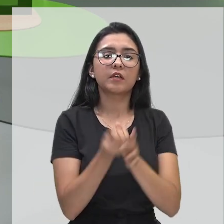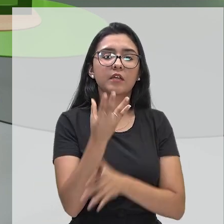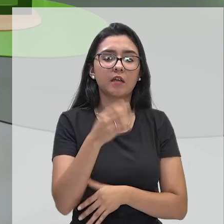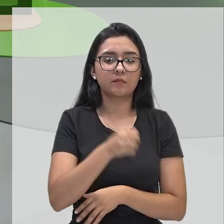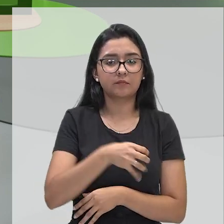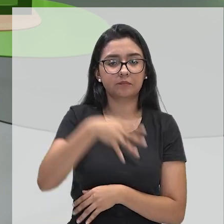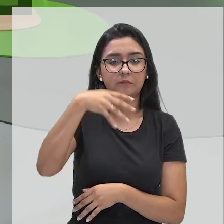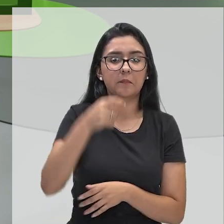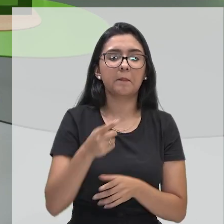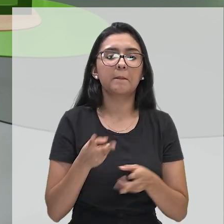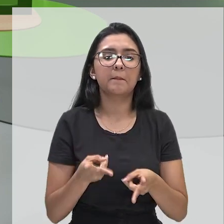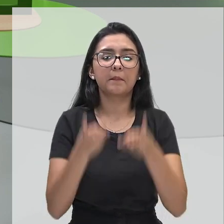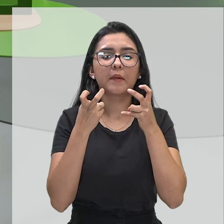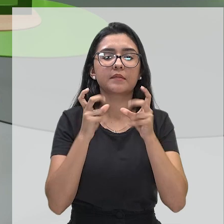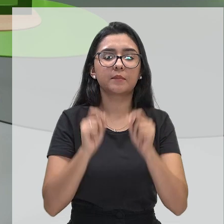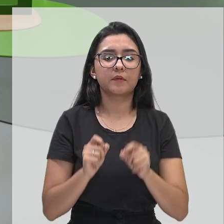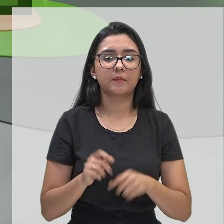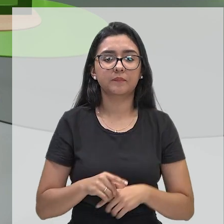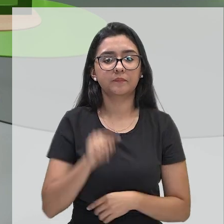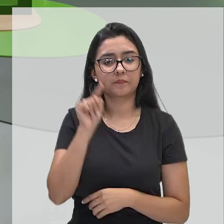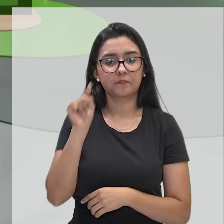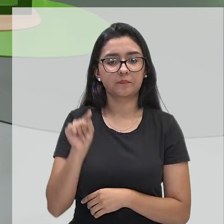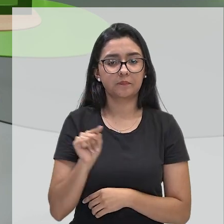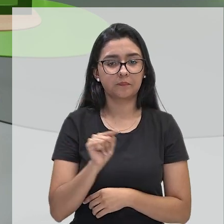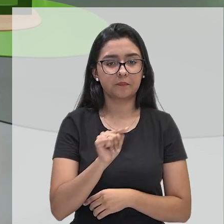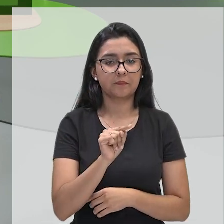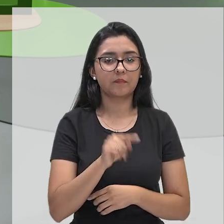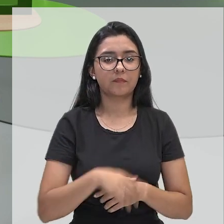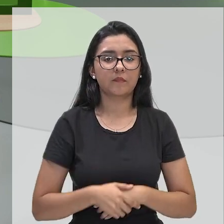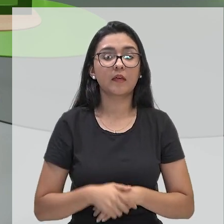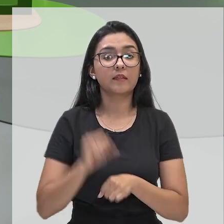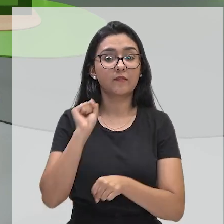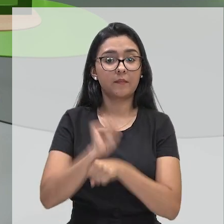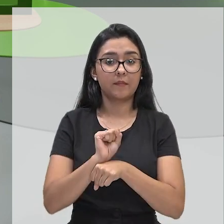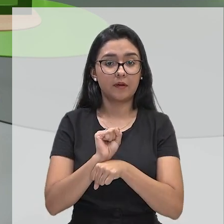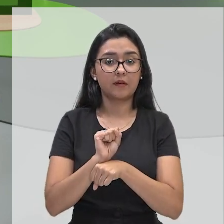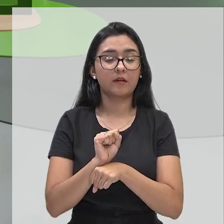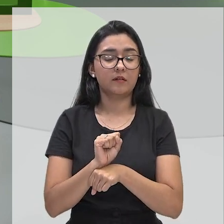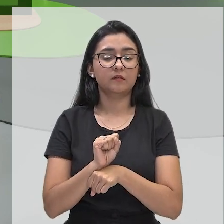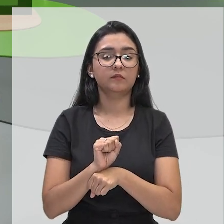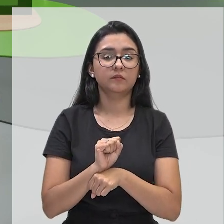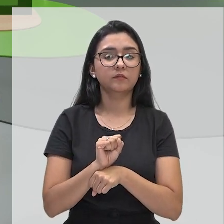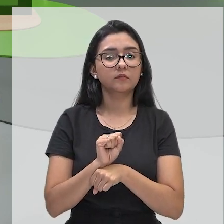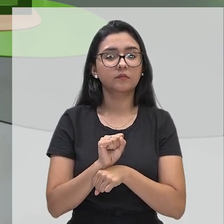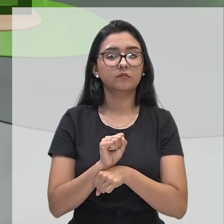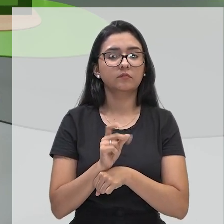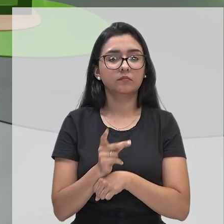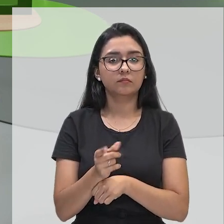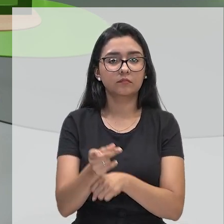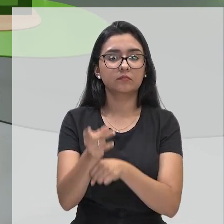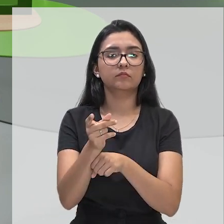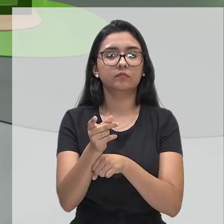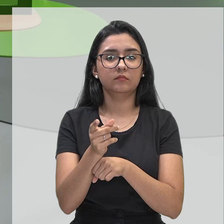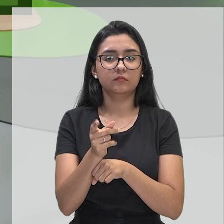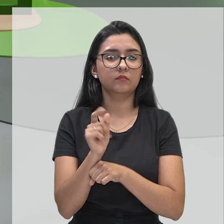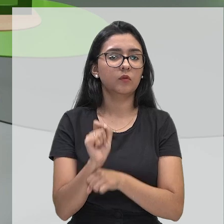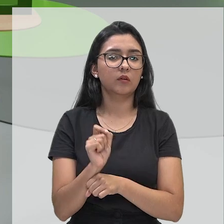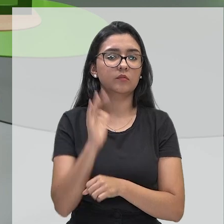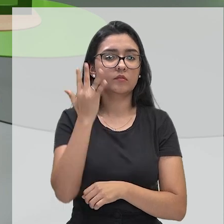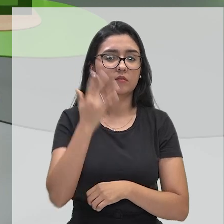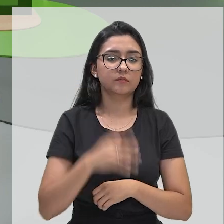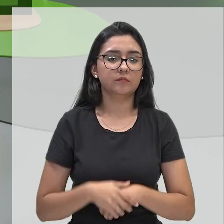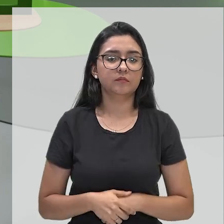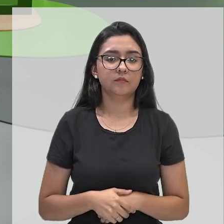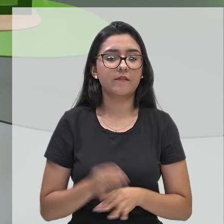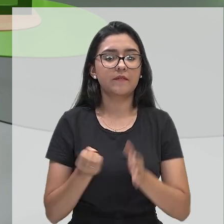medusas. Então, mais adiante você observa aqui, olha, que aquele mesmo pólipo que estava parado ali, né, no mesmo lugar, no substrato,